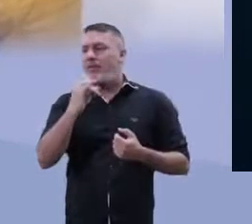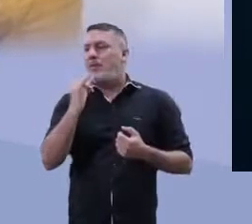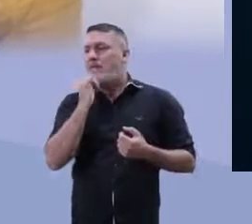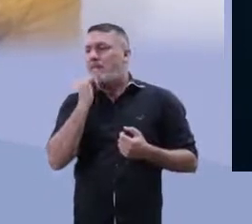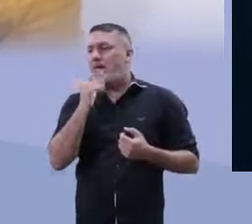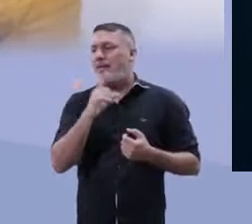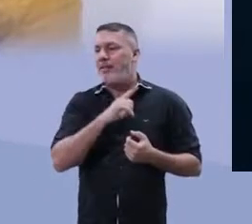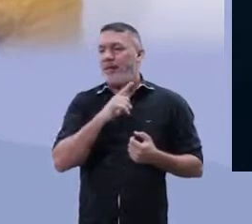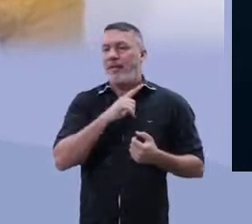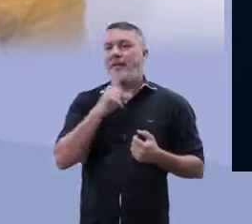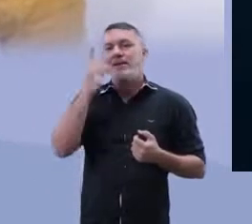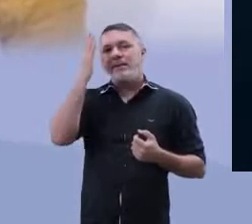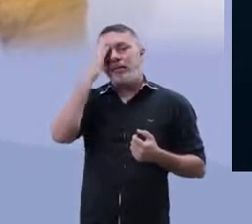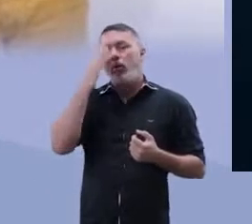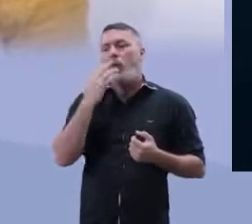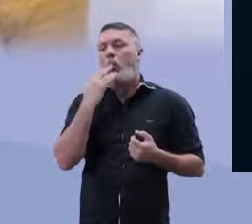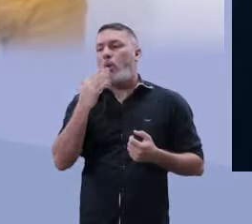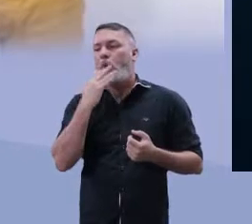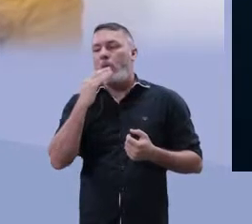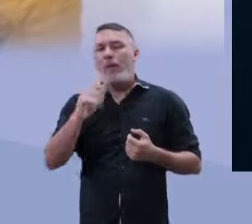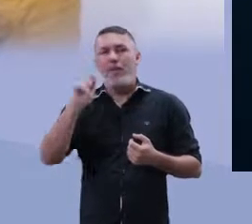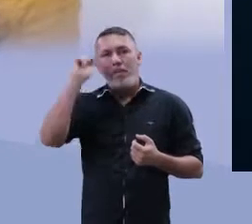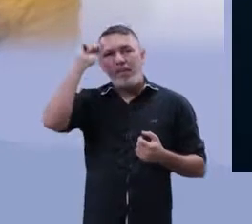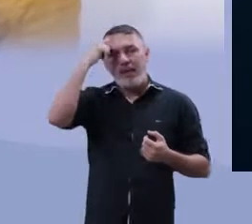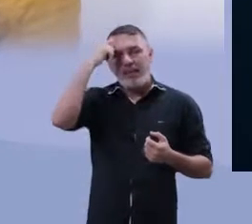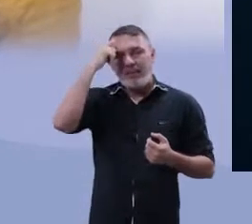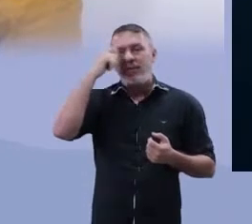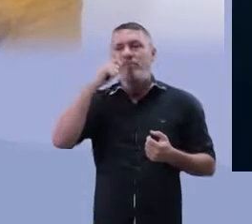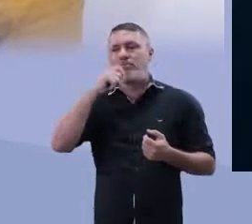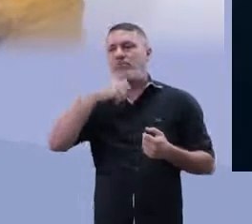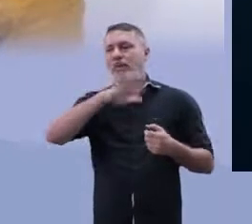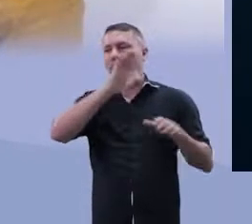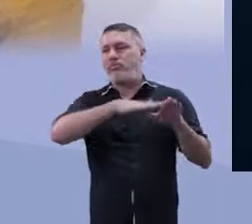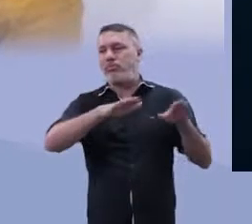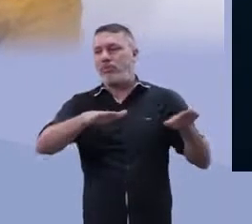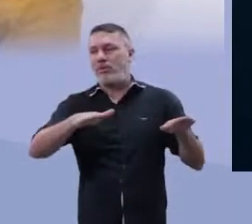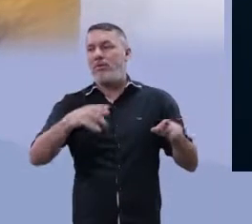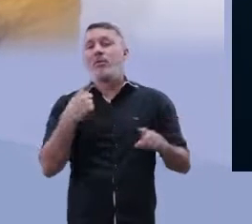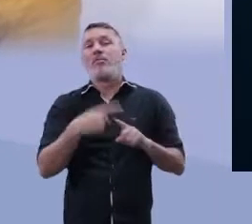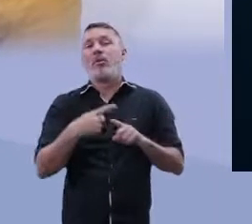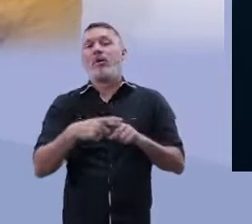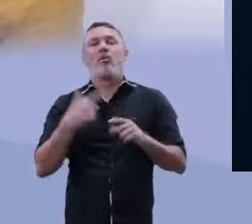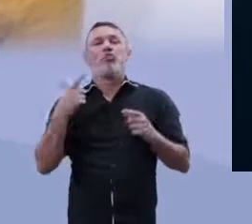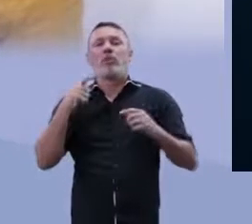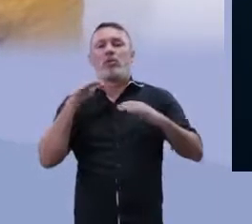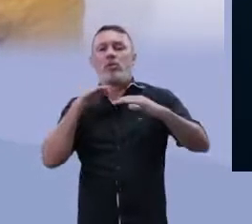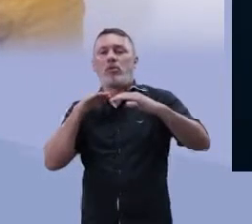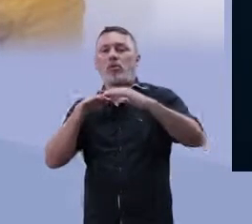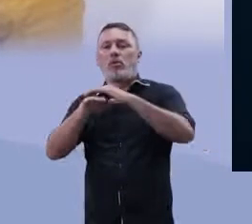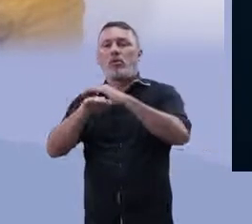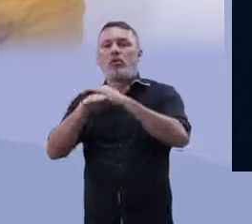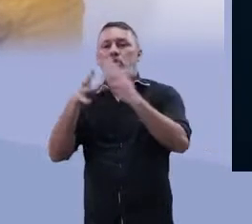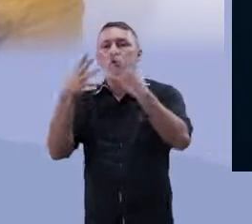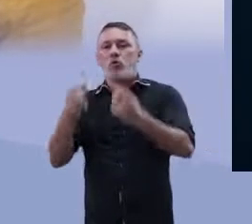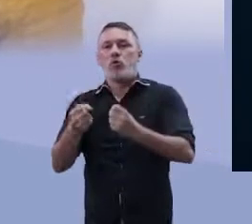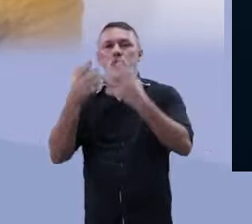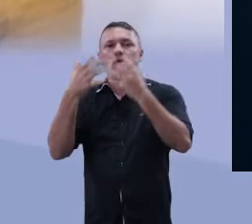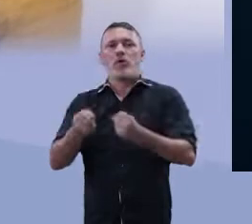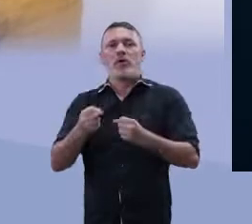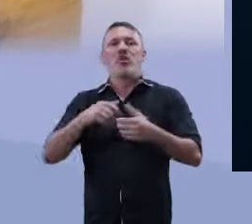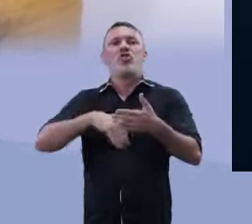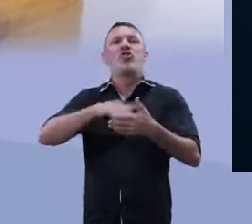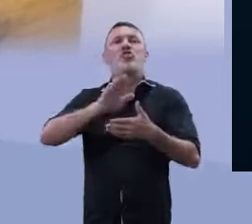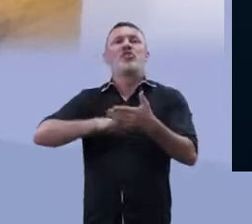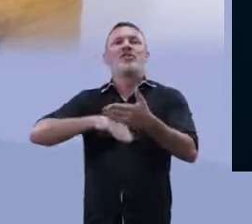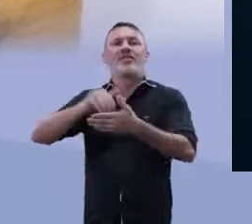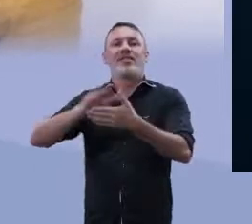fossem veículos de cor preta, ele produziria 1 milhão. Mas por quê? Ainda não havia tecnologia das estufas para você fazer um secamento rápido da